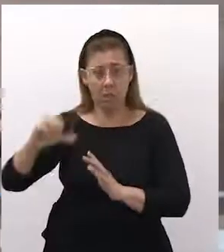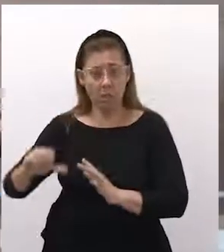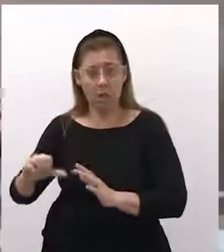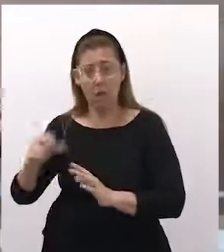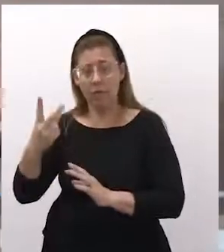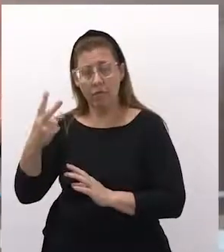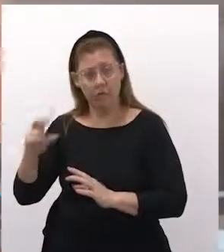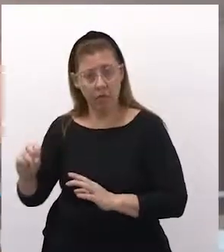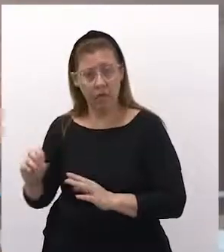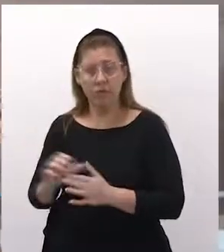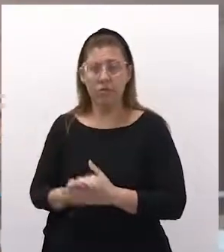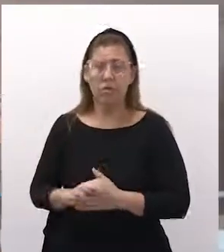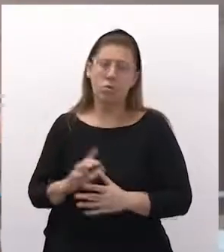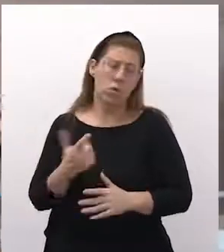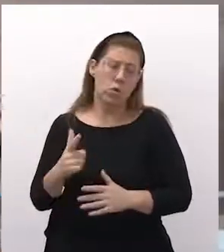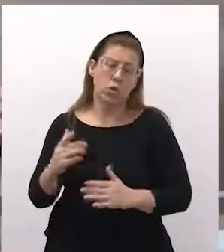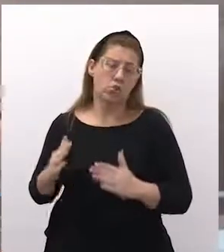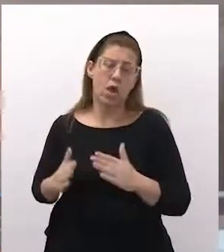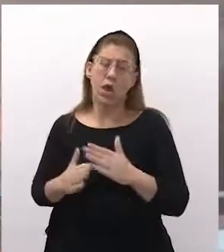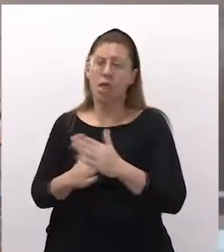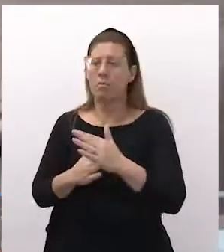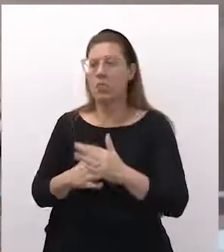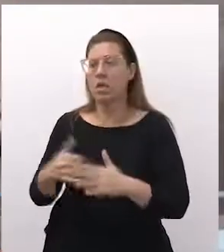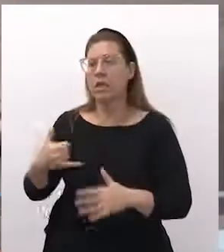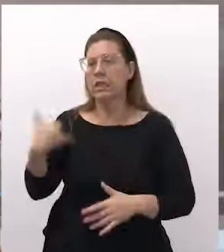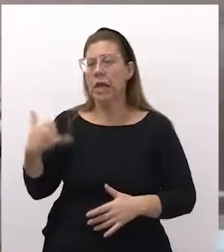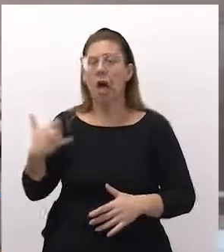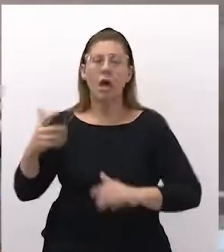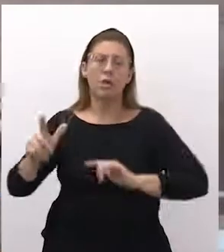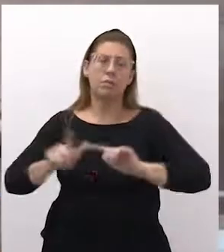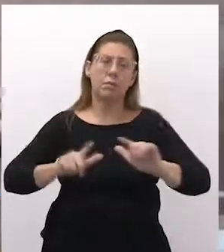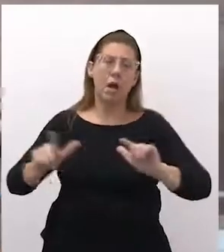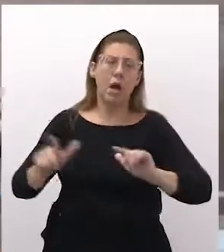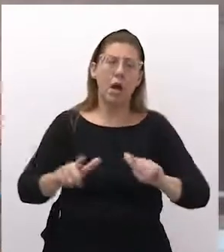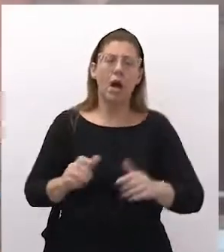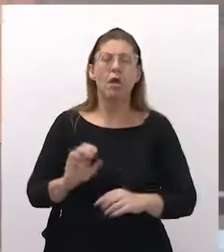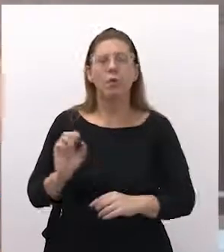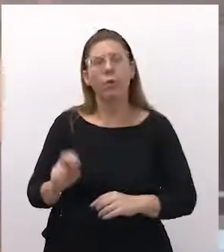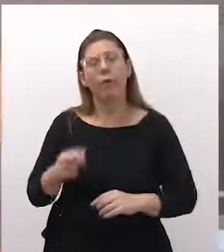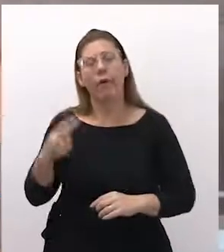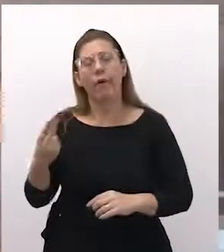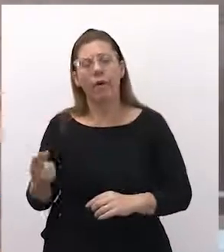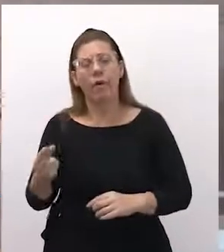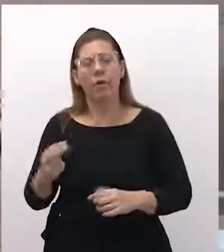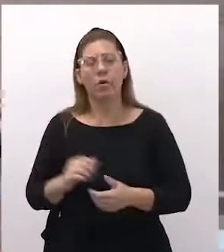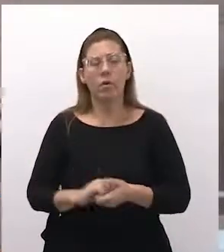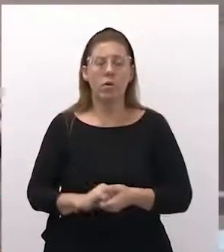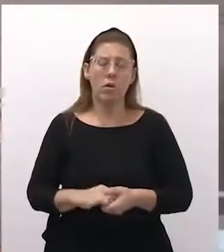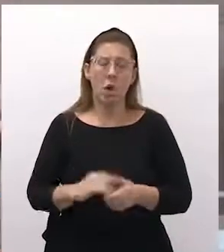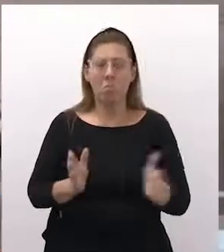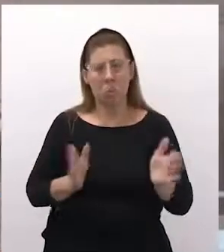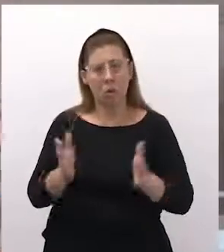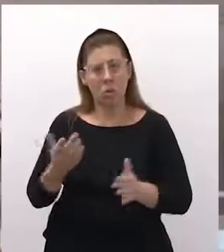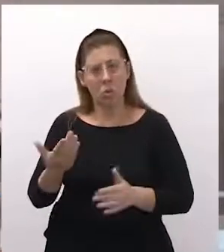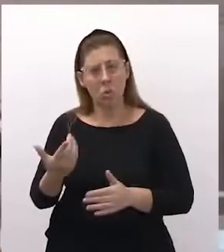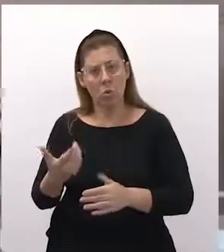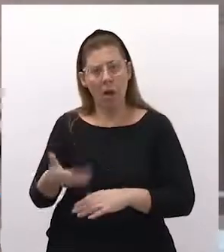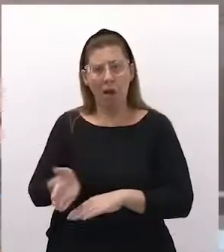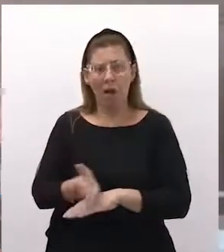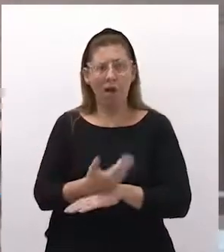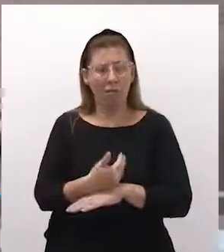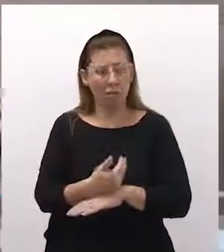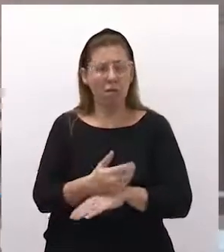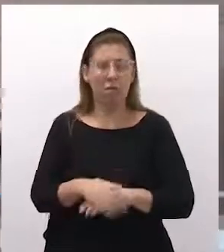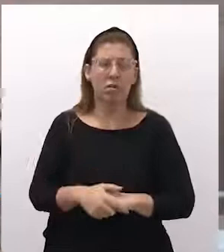gente não tinha limites, por exemplo, de idade para o trabalho, ou num período anterior. Isso está